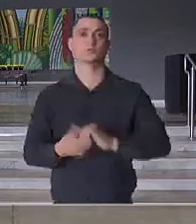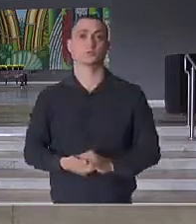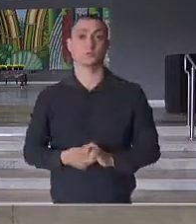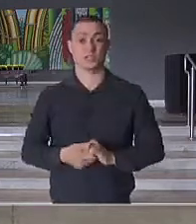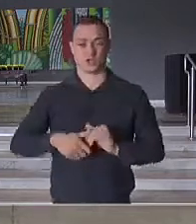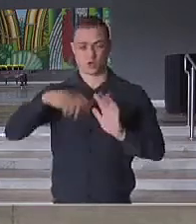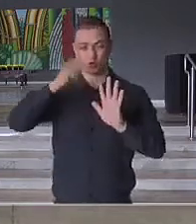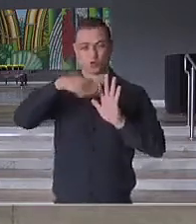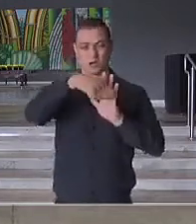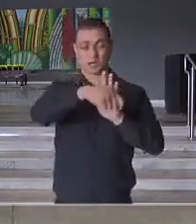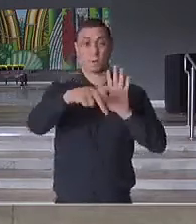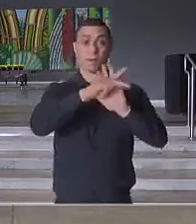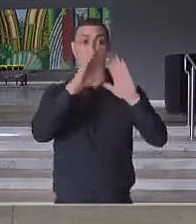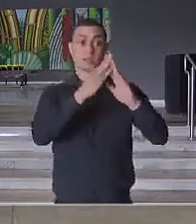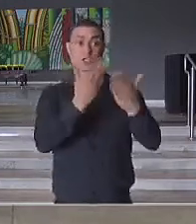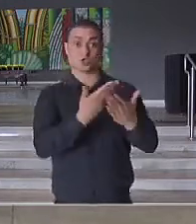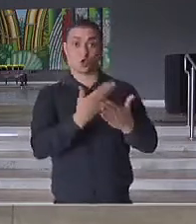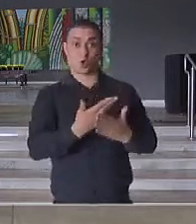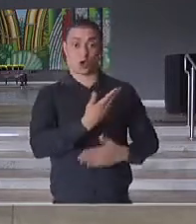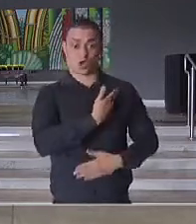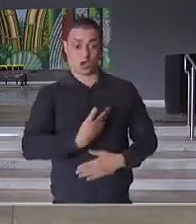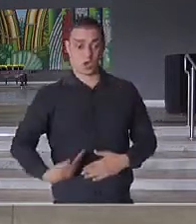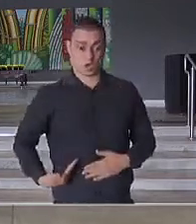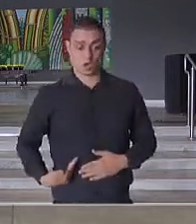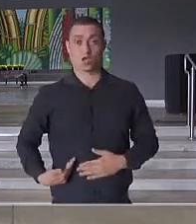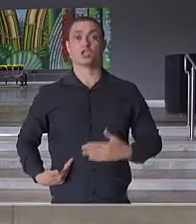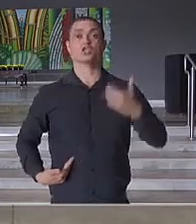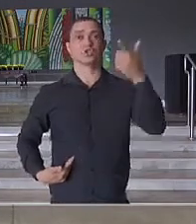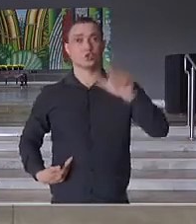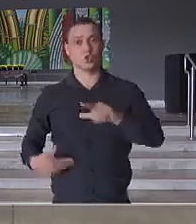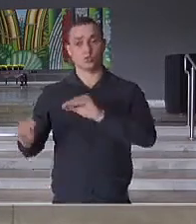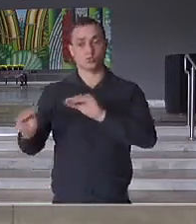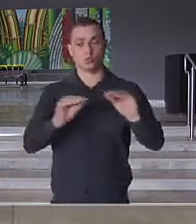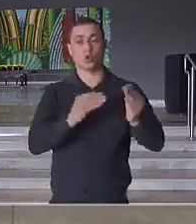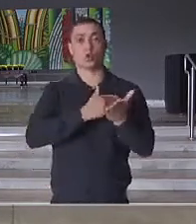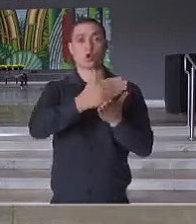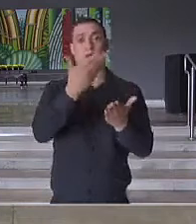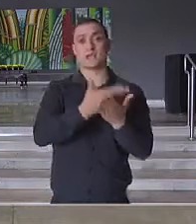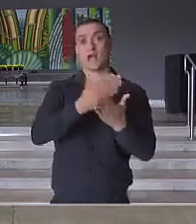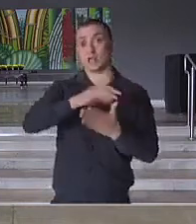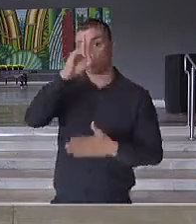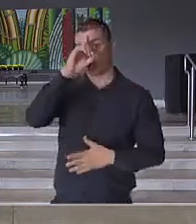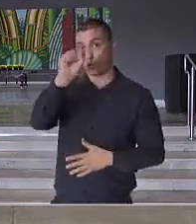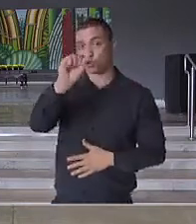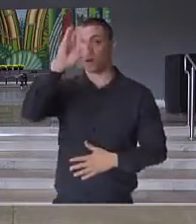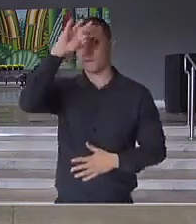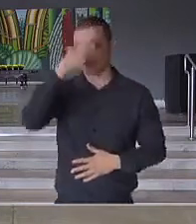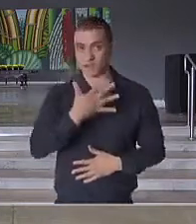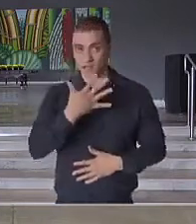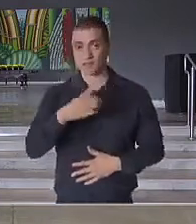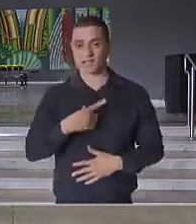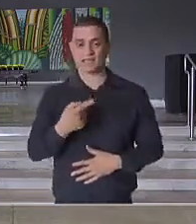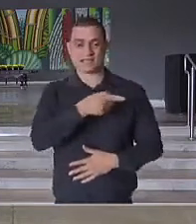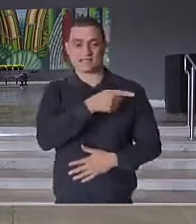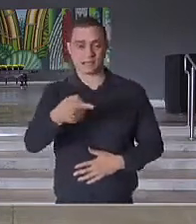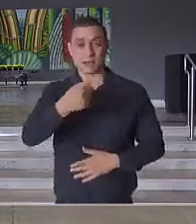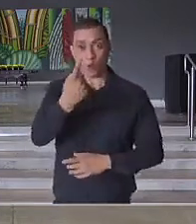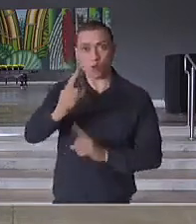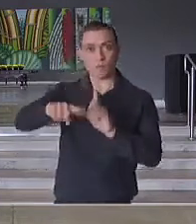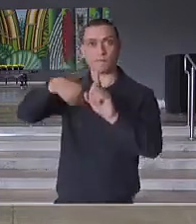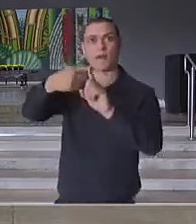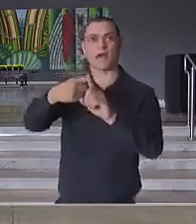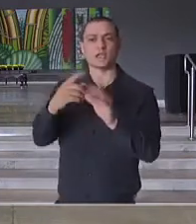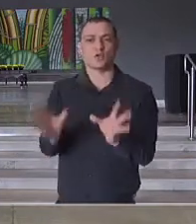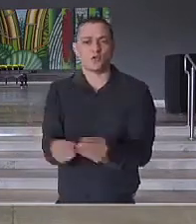calendário da rede estadual foi movido para o dia 8 de fevereiro, para que nós tenhamos uma semana a mais de formação dos